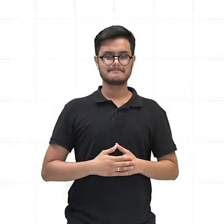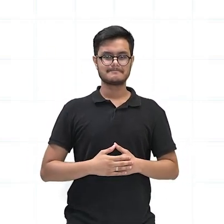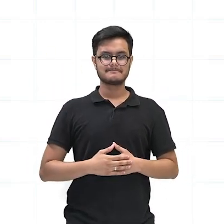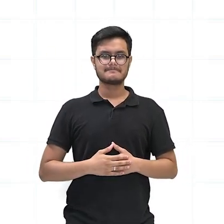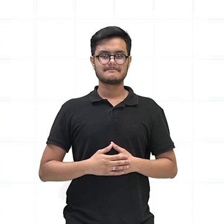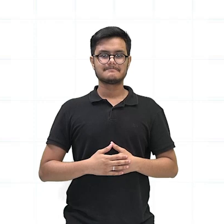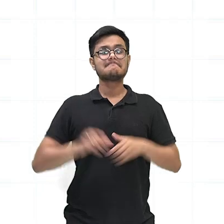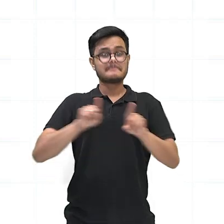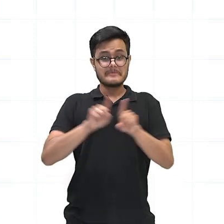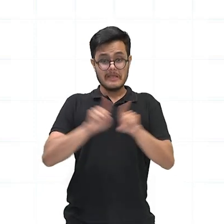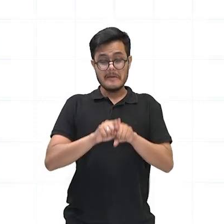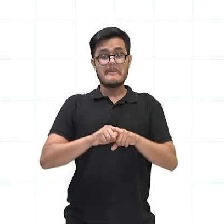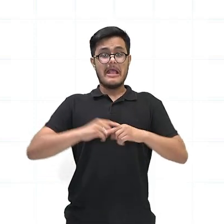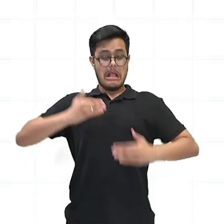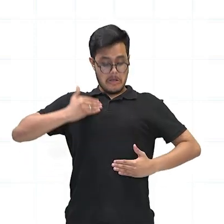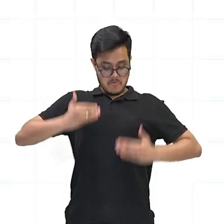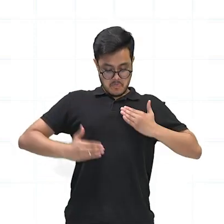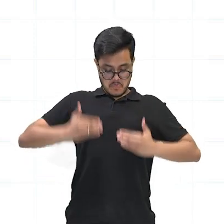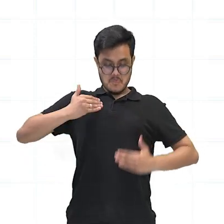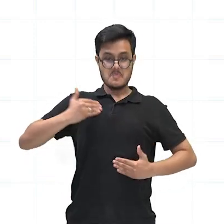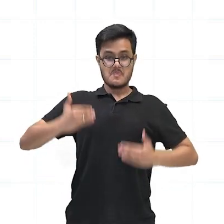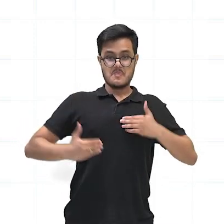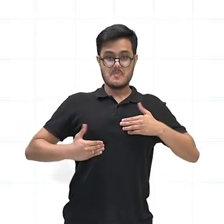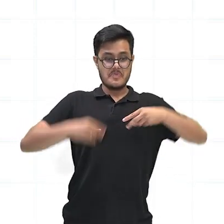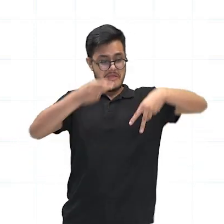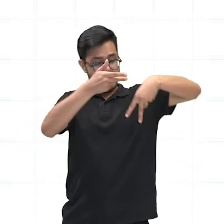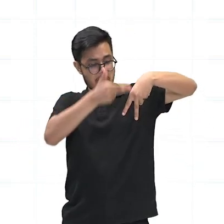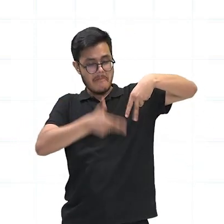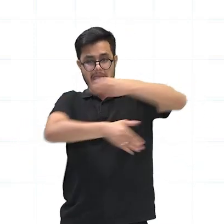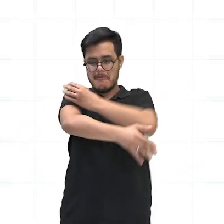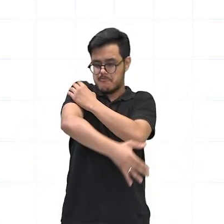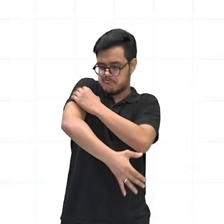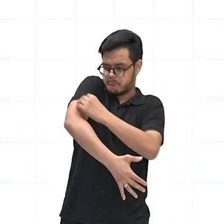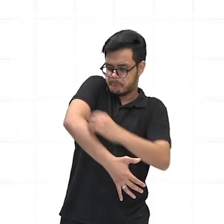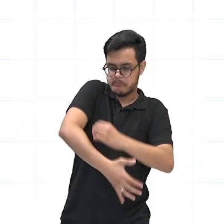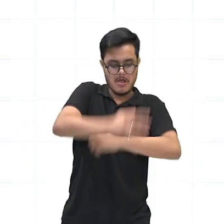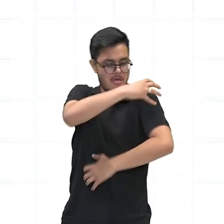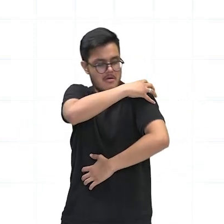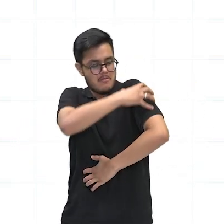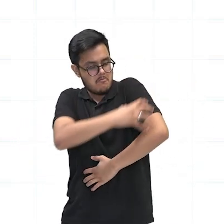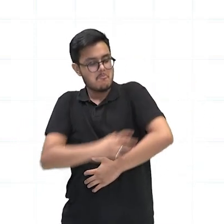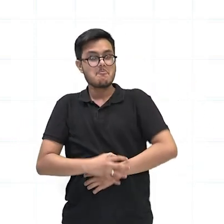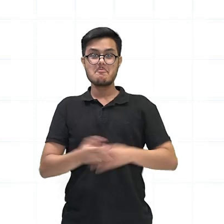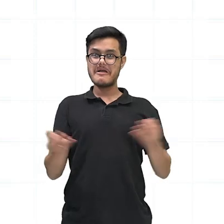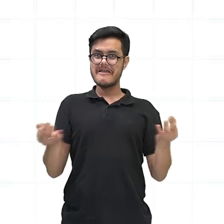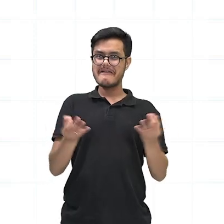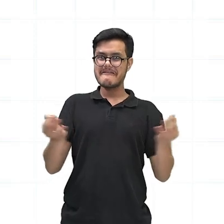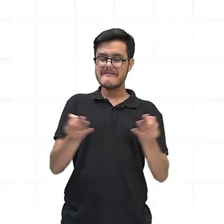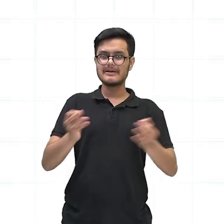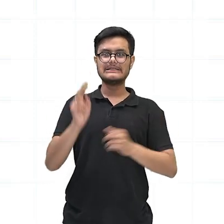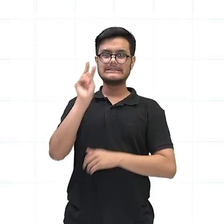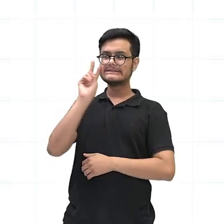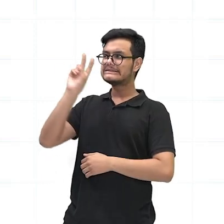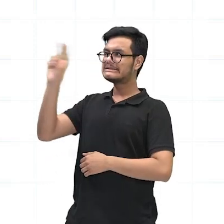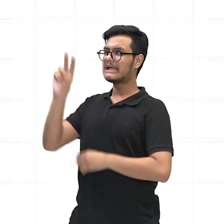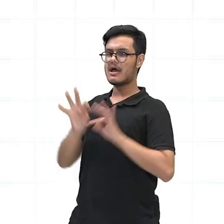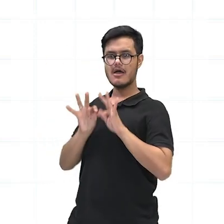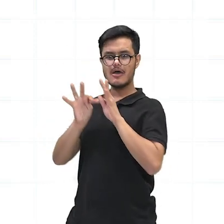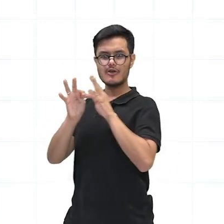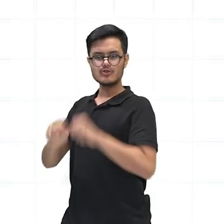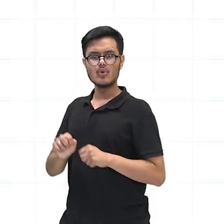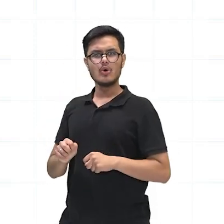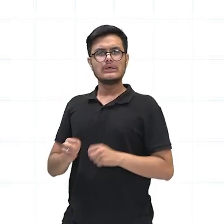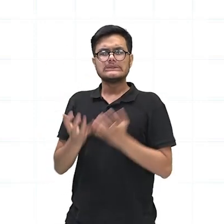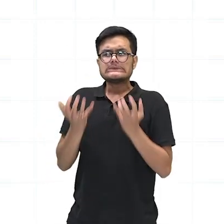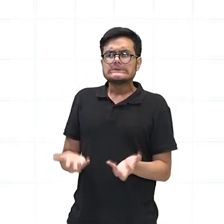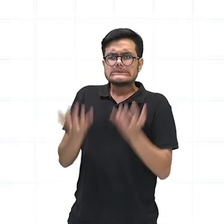No tronco, nas pernas e braços. E olha só, todo esse equipamento pesa em